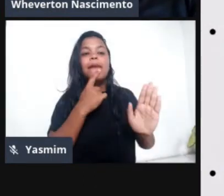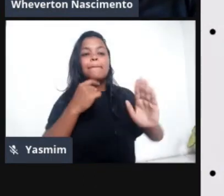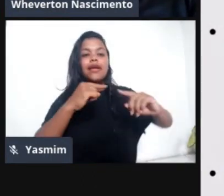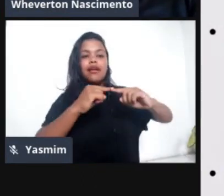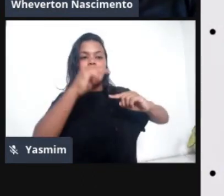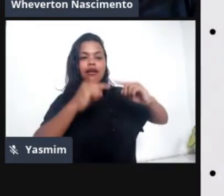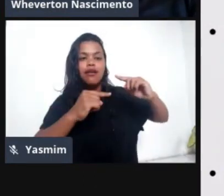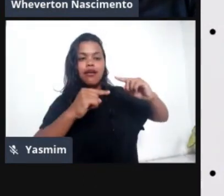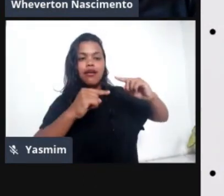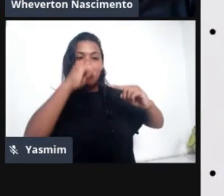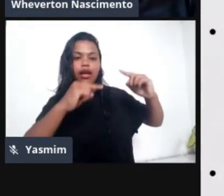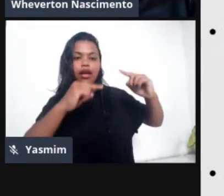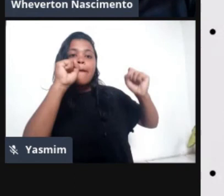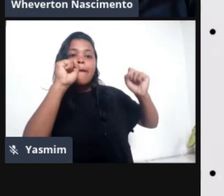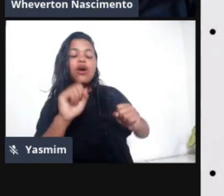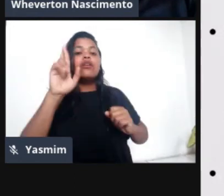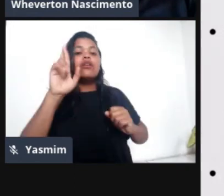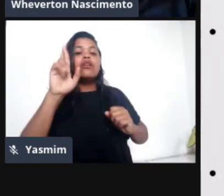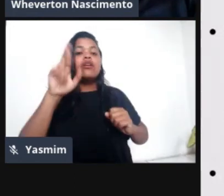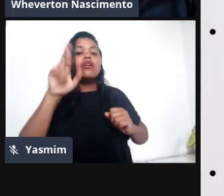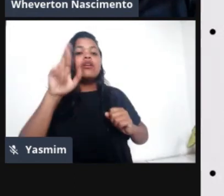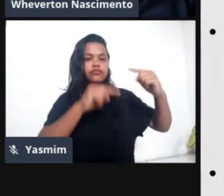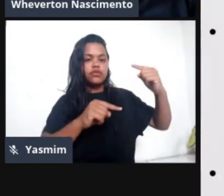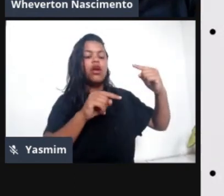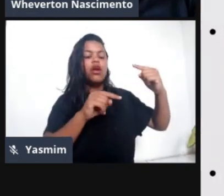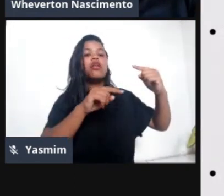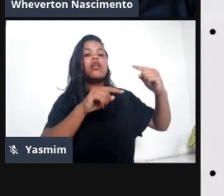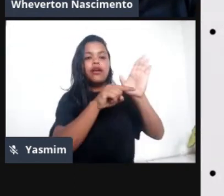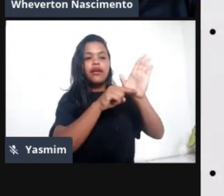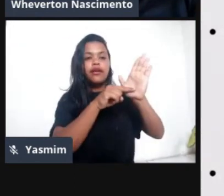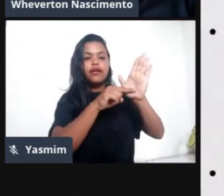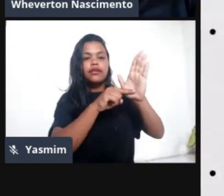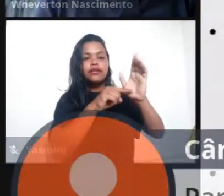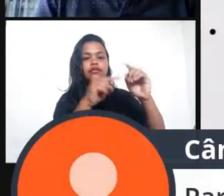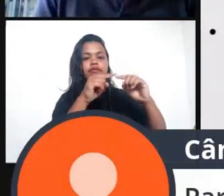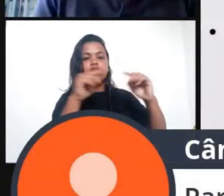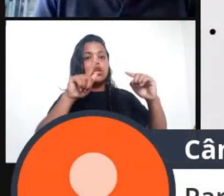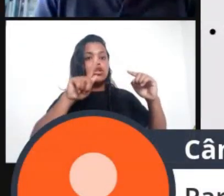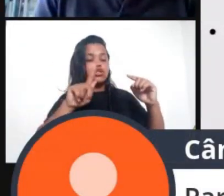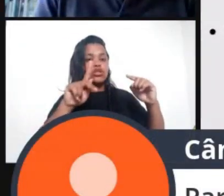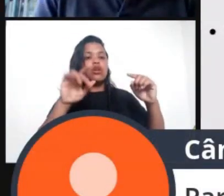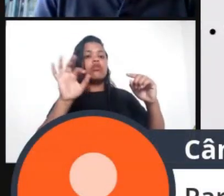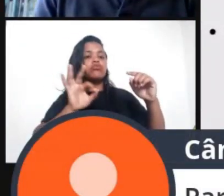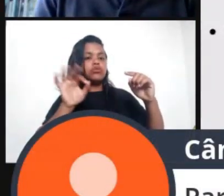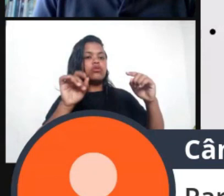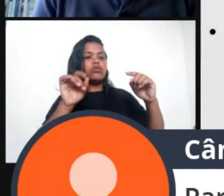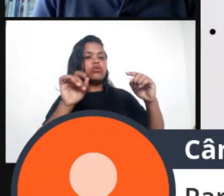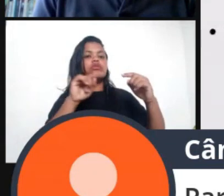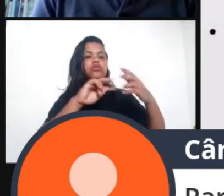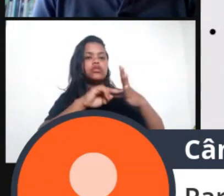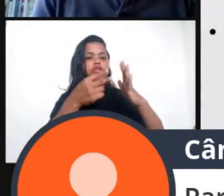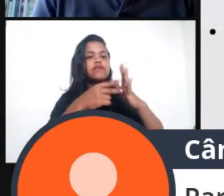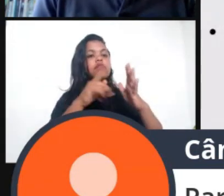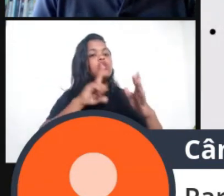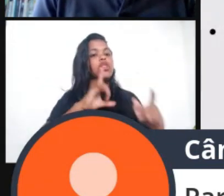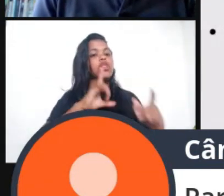do controle é o teste negativo, aqui no G e no controle significa que só tem IgG, no M é